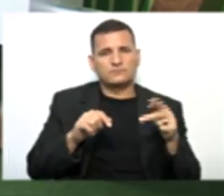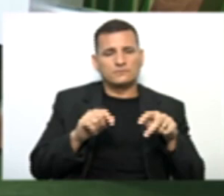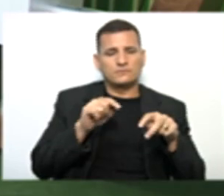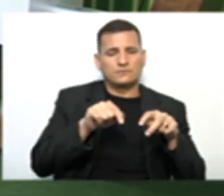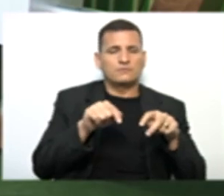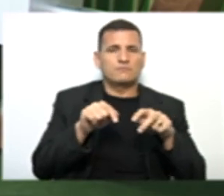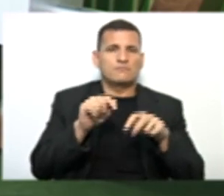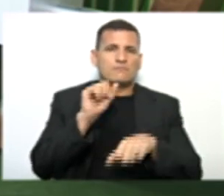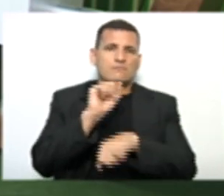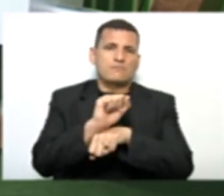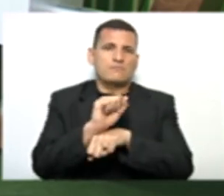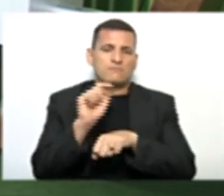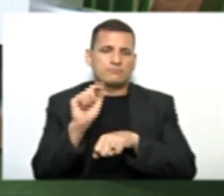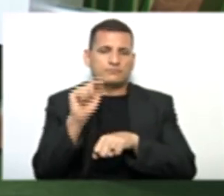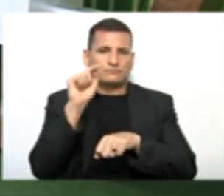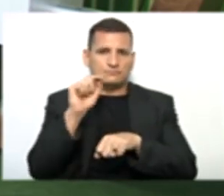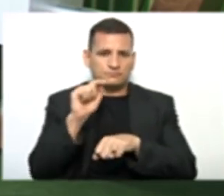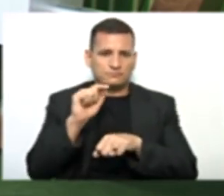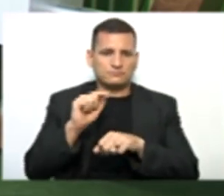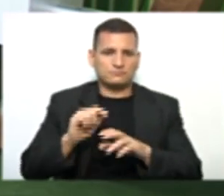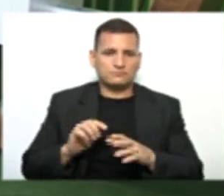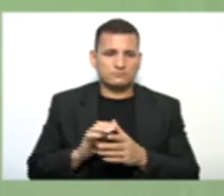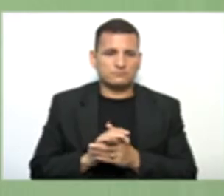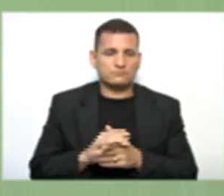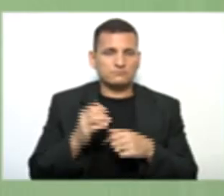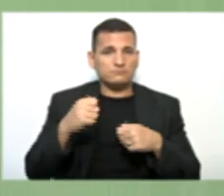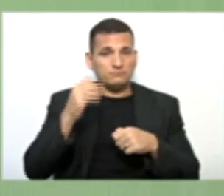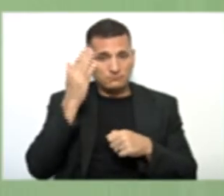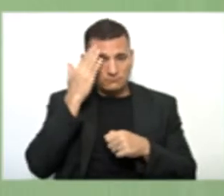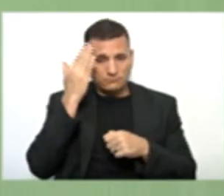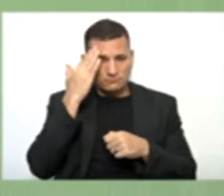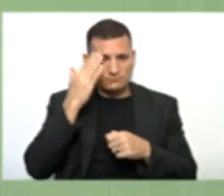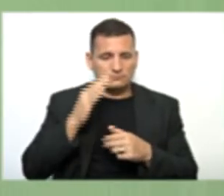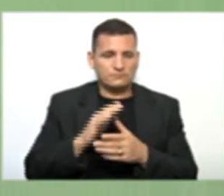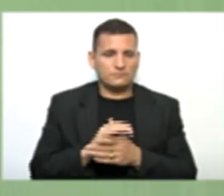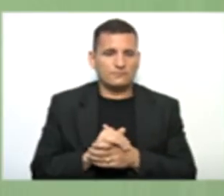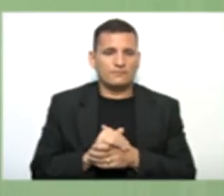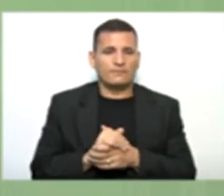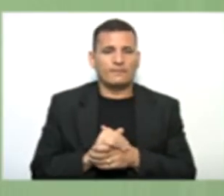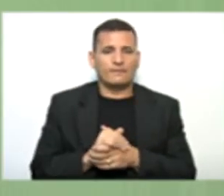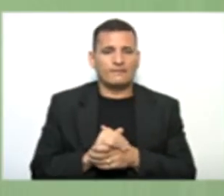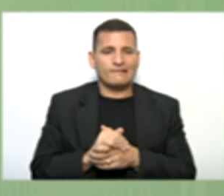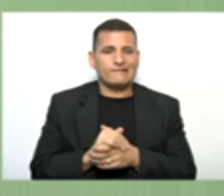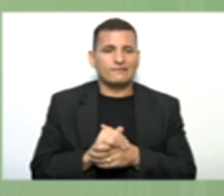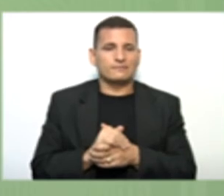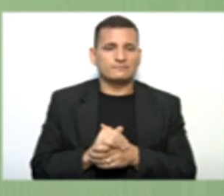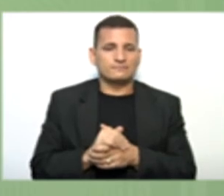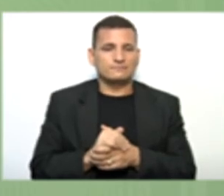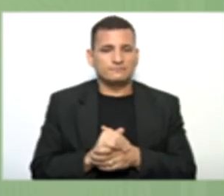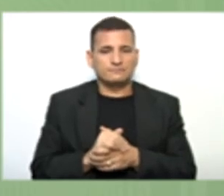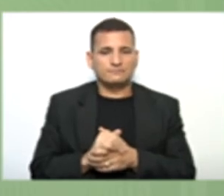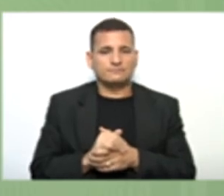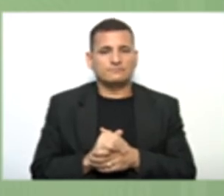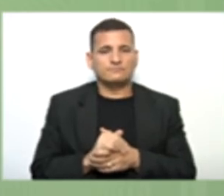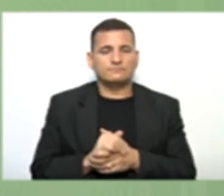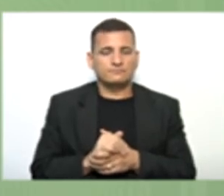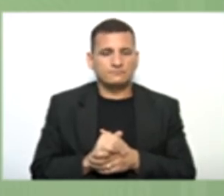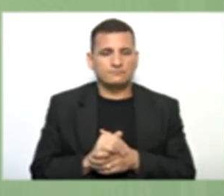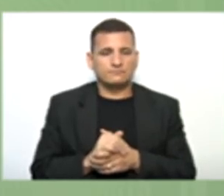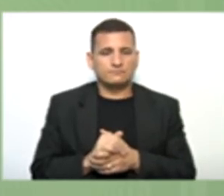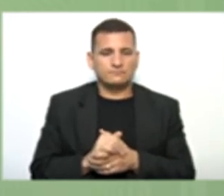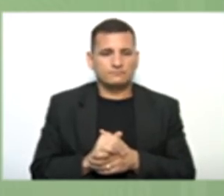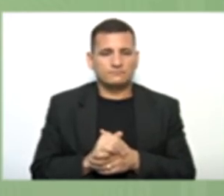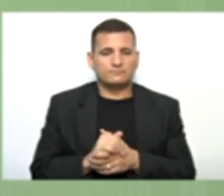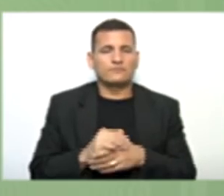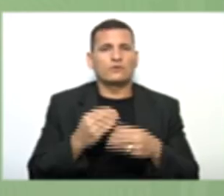parar ele, né? Aí já também é coisa que você deve saber. Voltando aqui para o slide, vamos lá, pessoal, por favor.